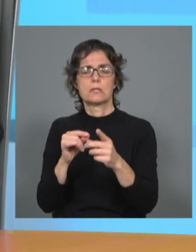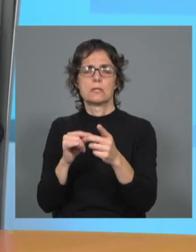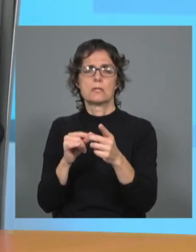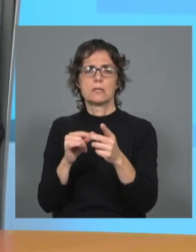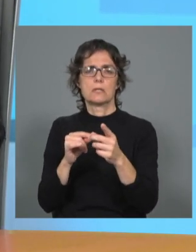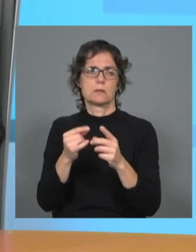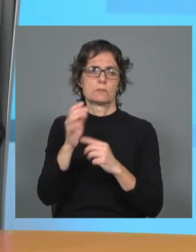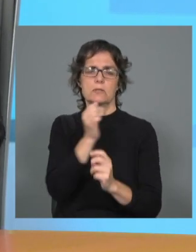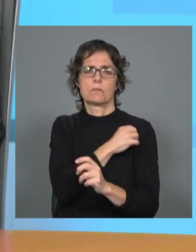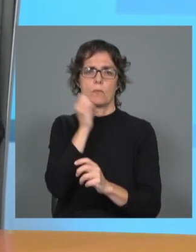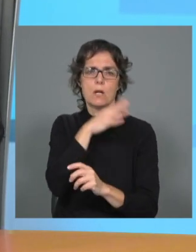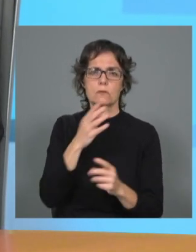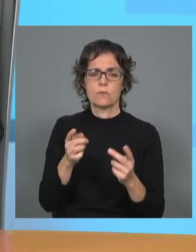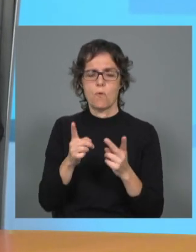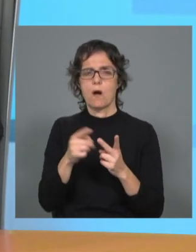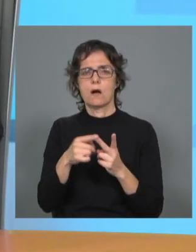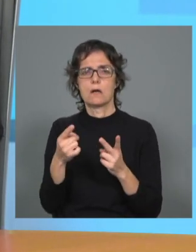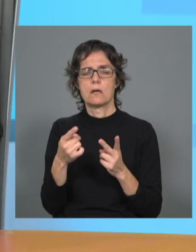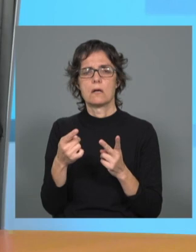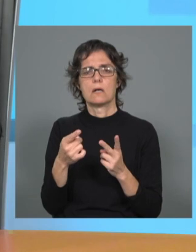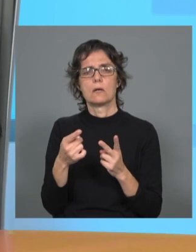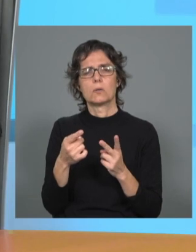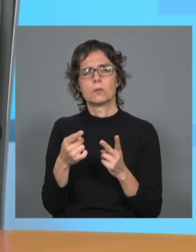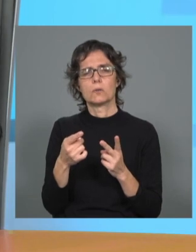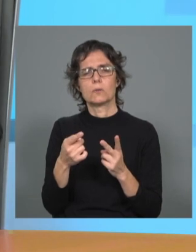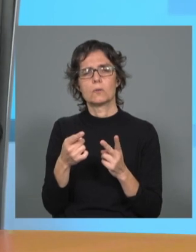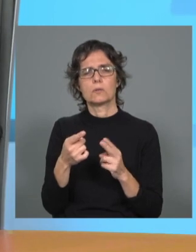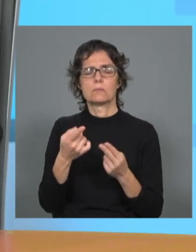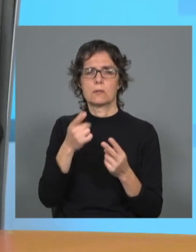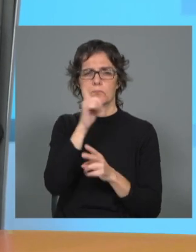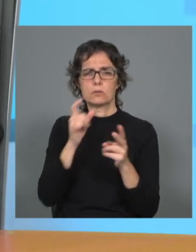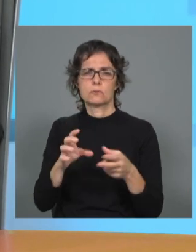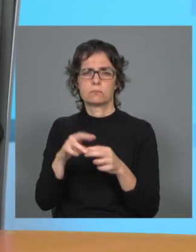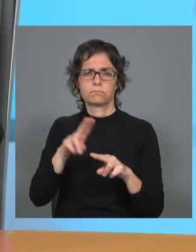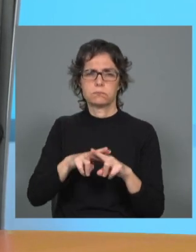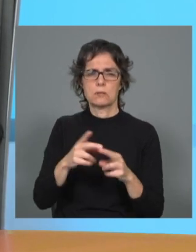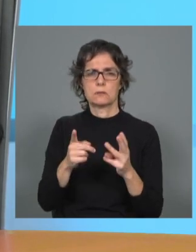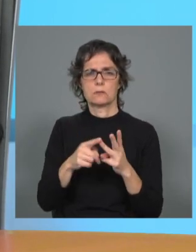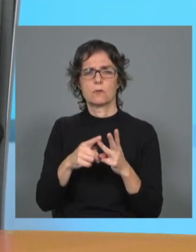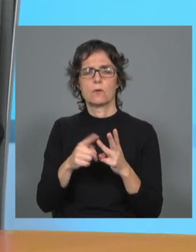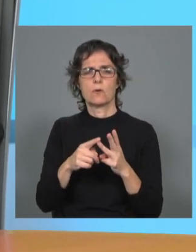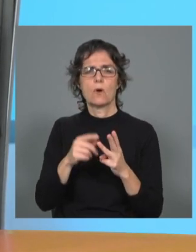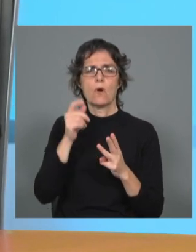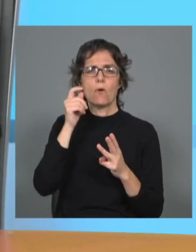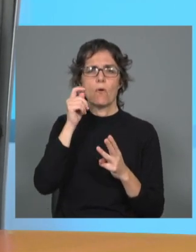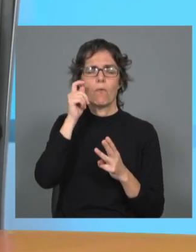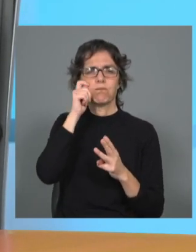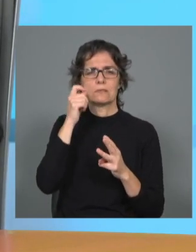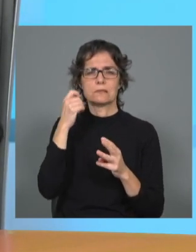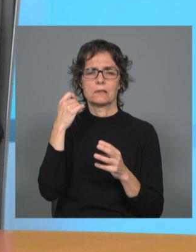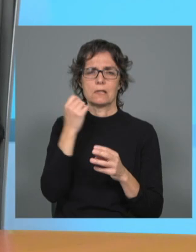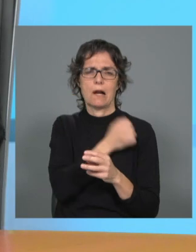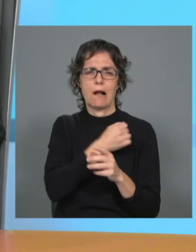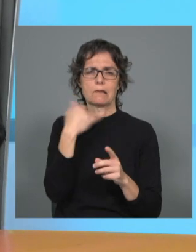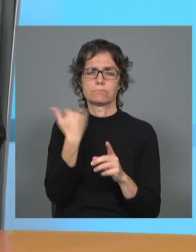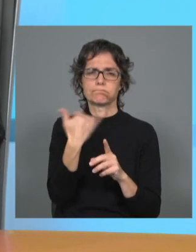o sem-abrigo às situações das precárias de prisão ou de vítimas de violência